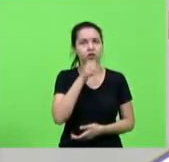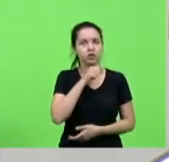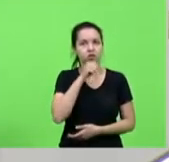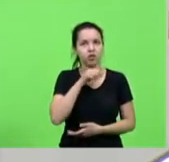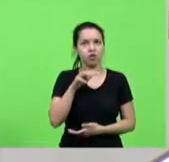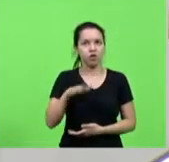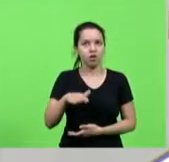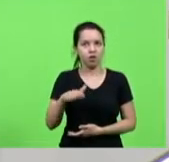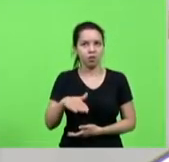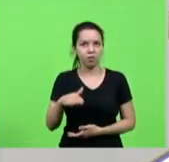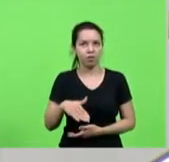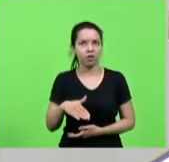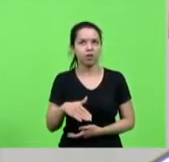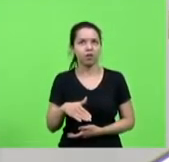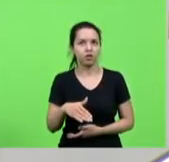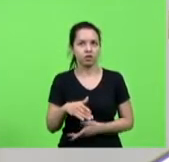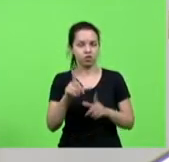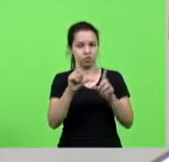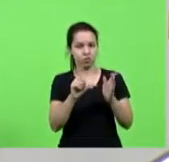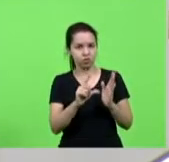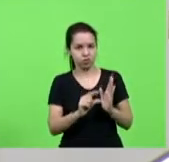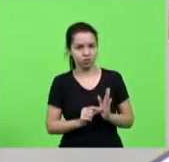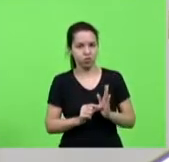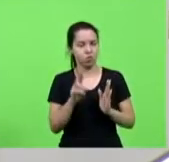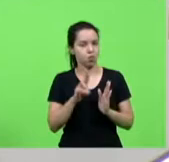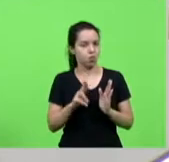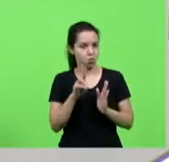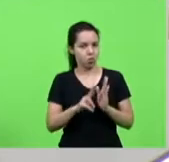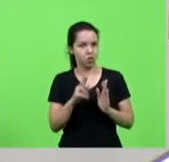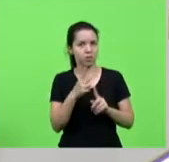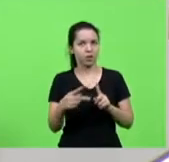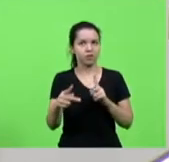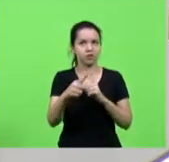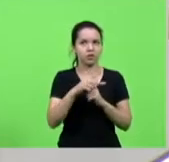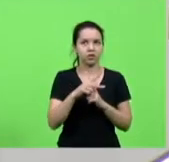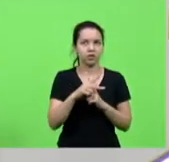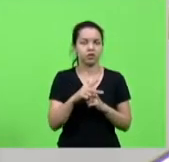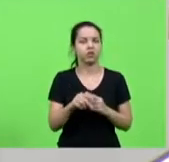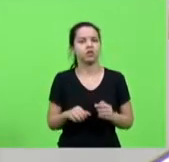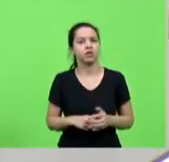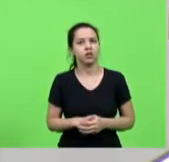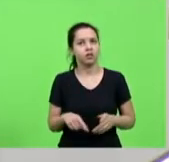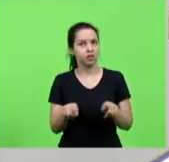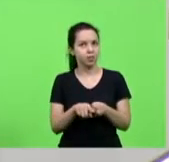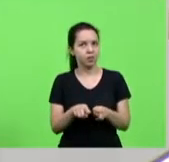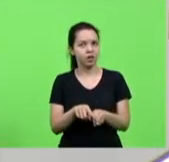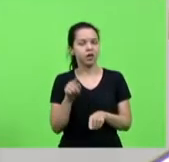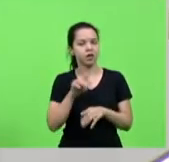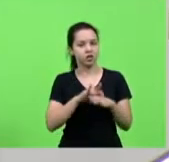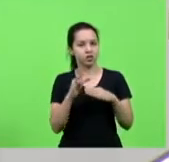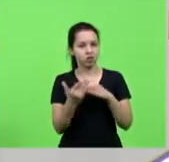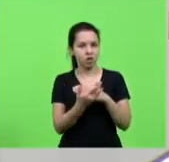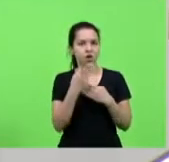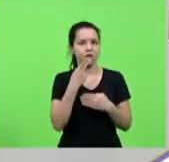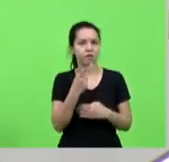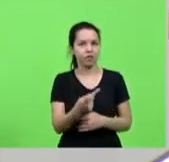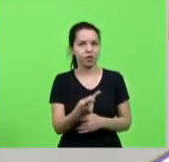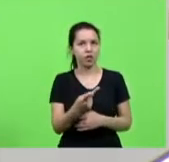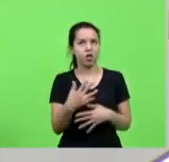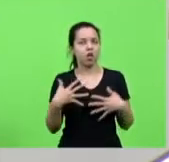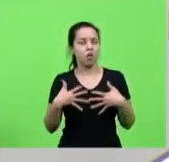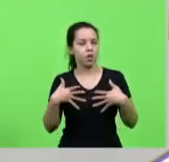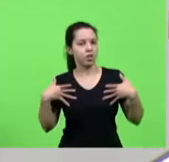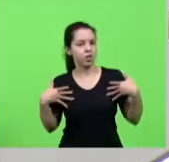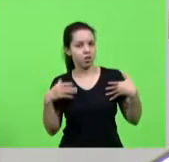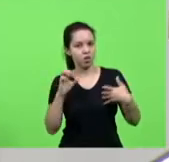É sério esse assunto, é sério. O especialista em direito disse isso. Além disso, nas suas redes sociais, ele também faz homenagem ao MST, ao